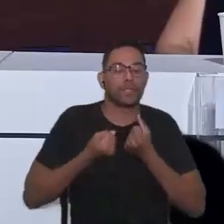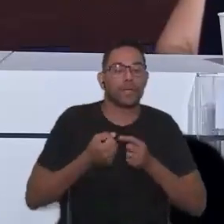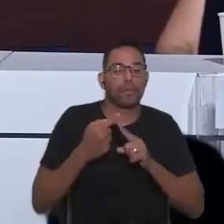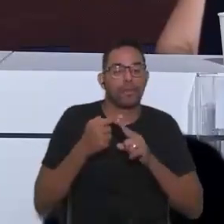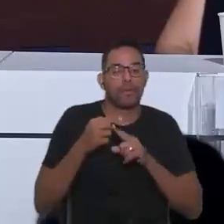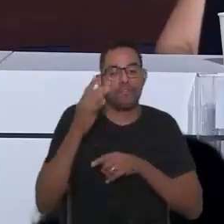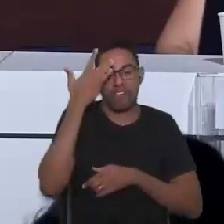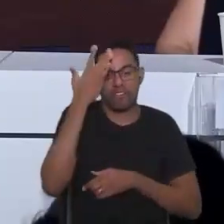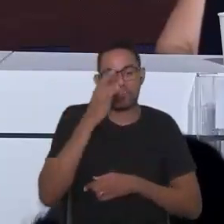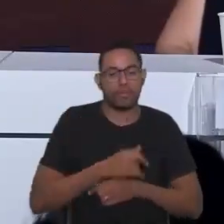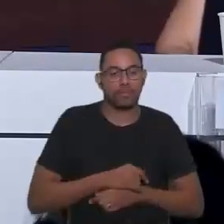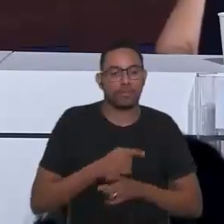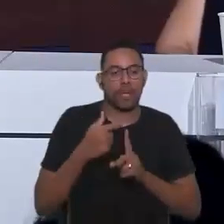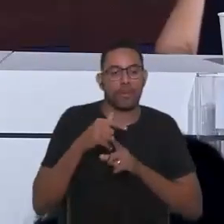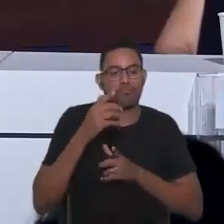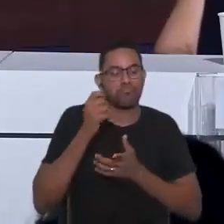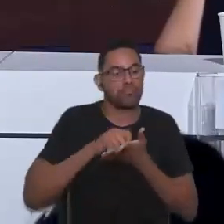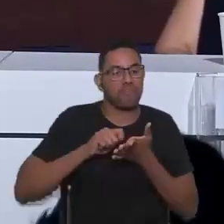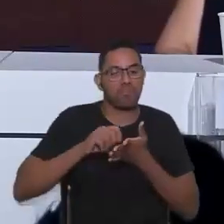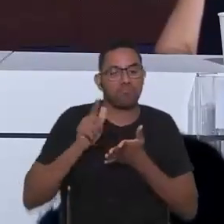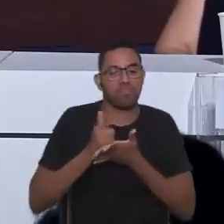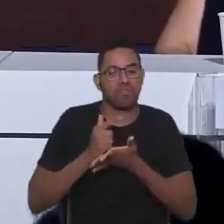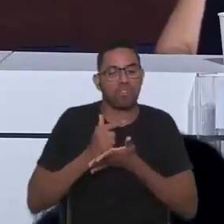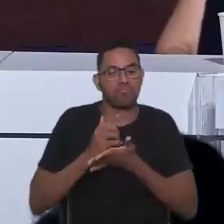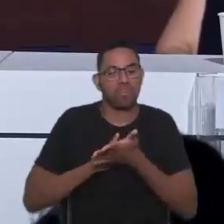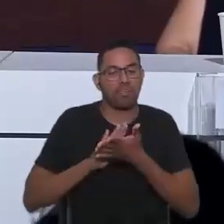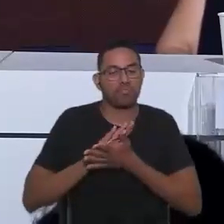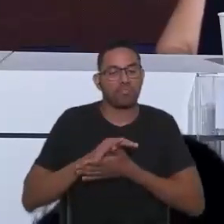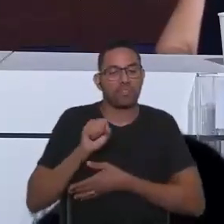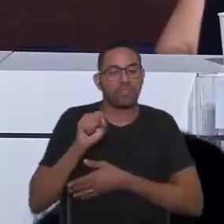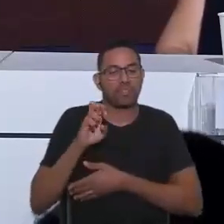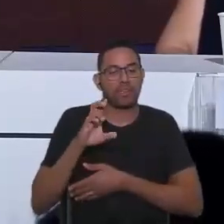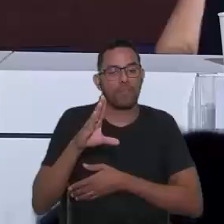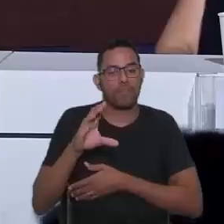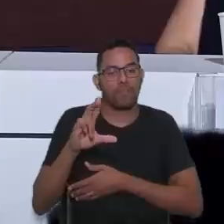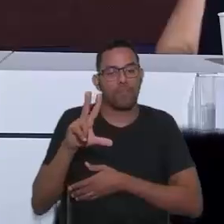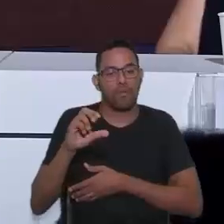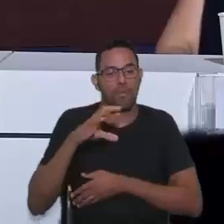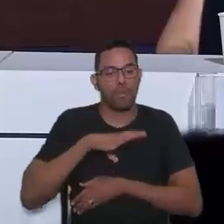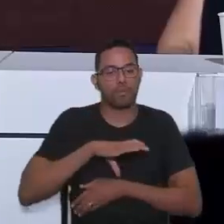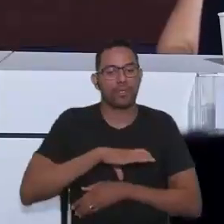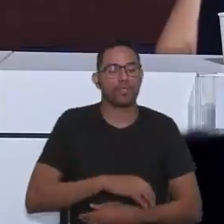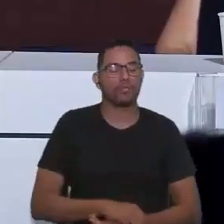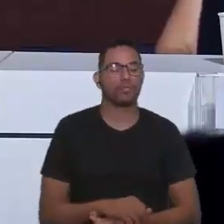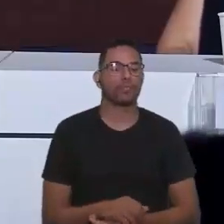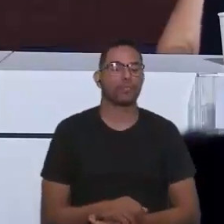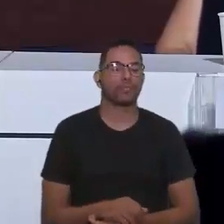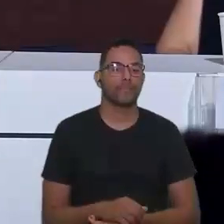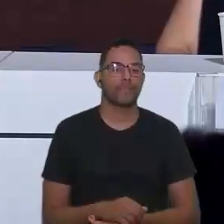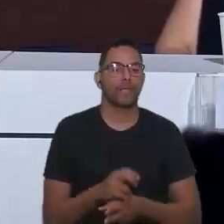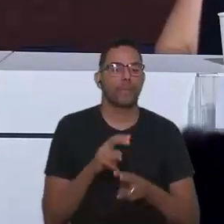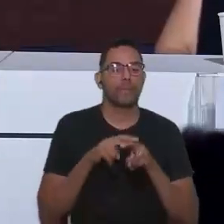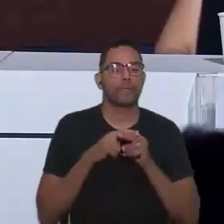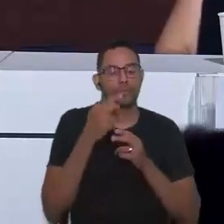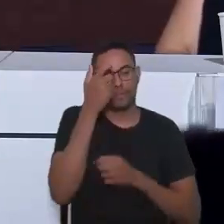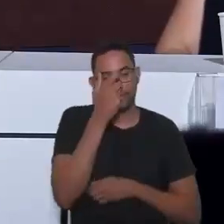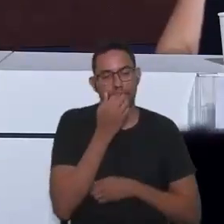isso com muita facilidade porque eu não escrevi o livro do século português. E por